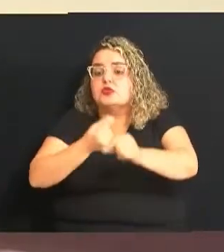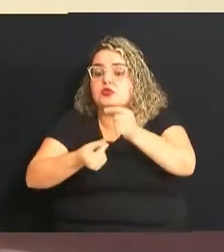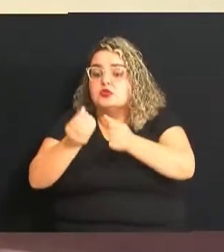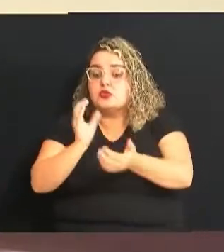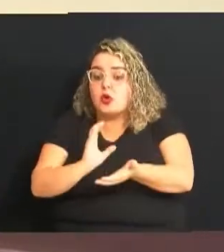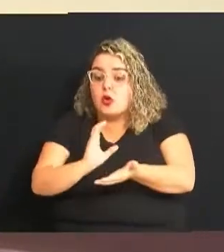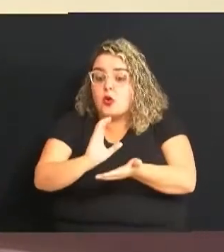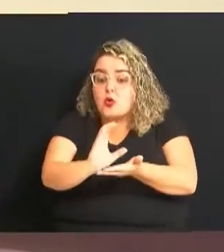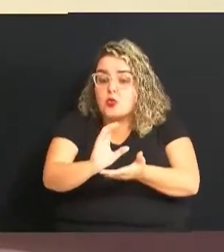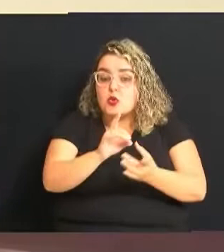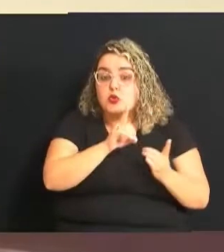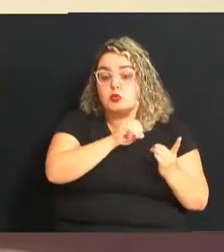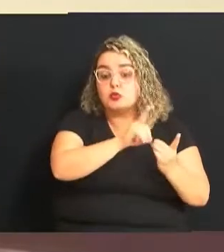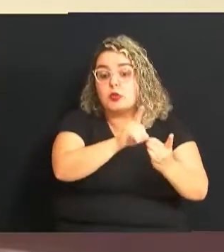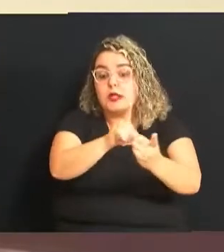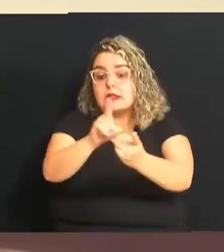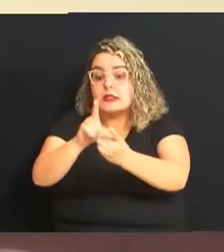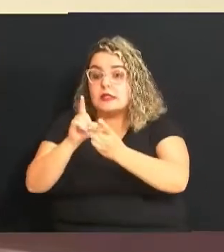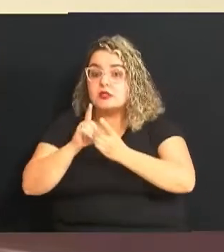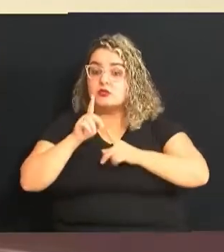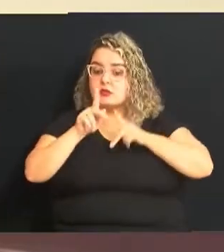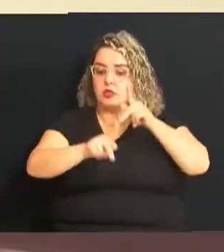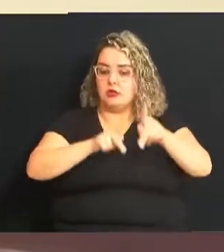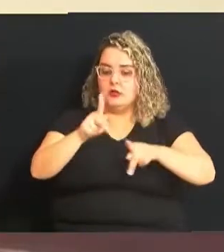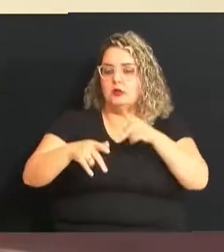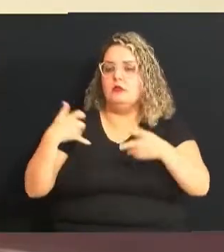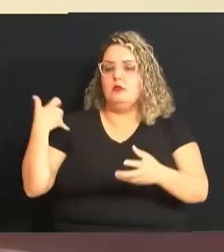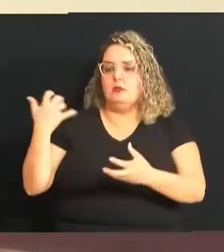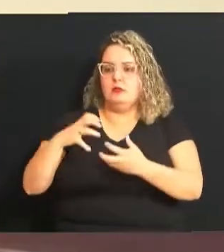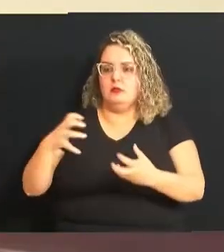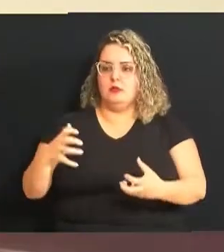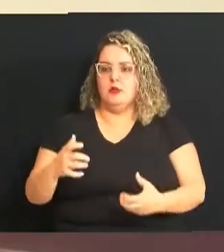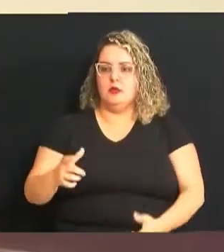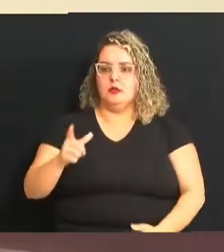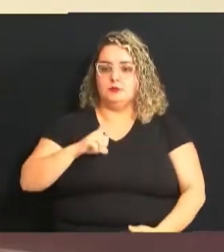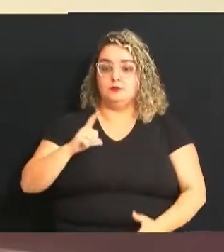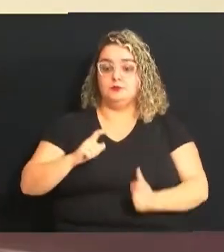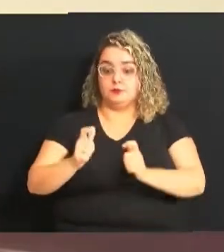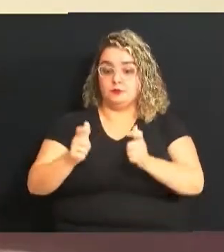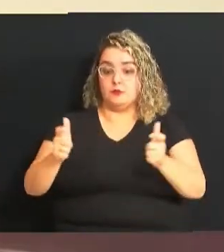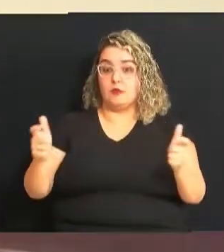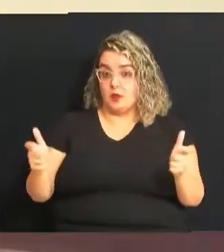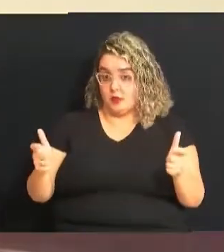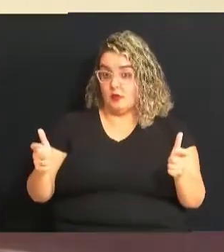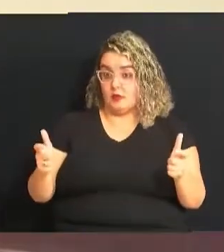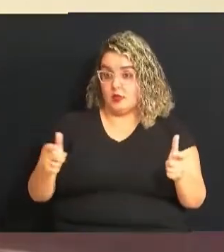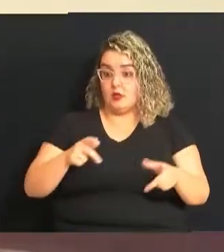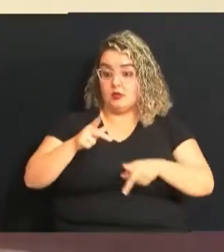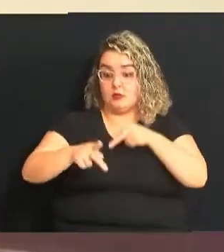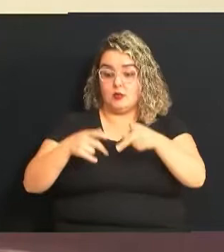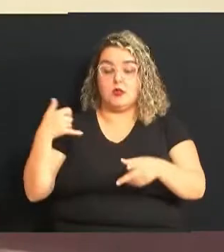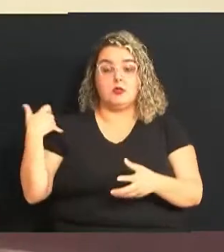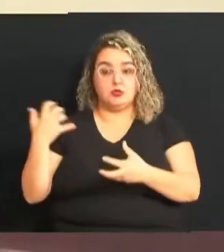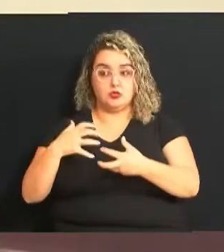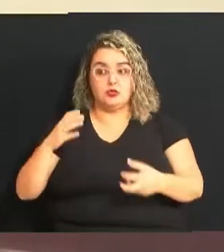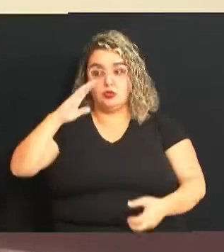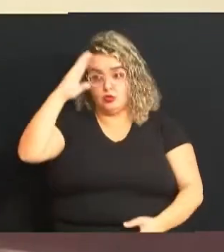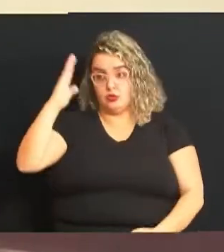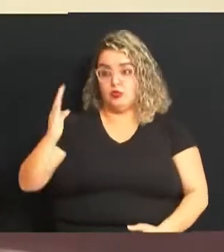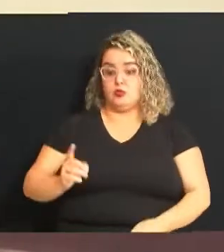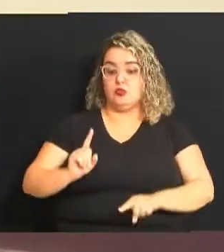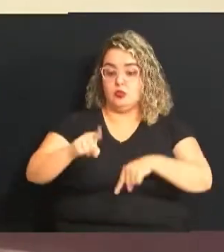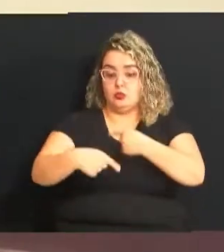no atendimento a essa população. Nós vamos ter um crescimento ainda maior da população idosa no Brasil no próximo